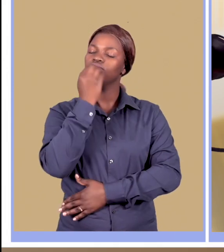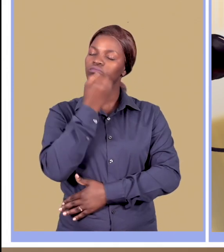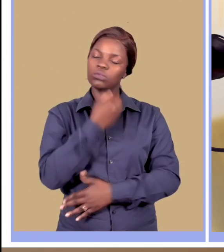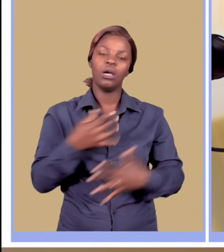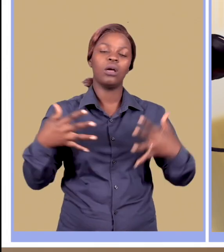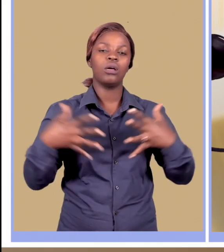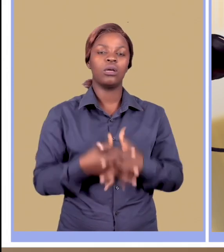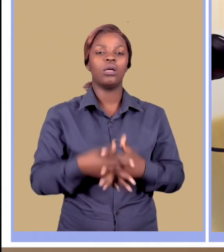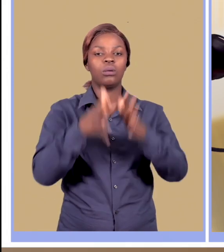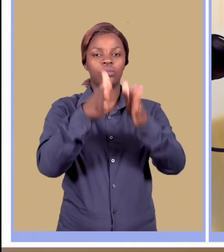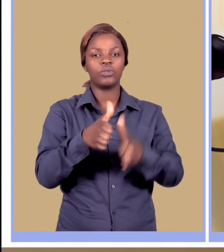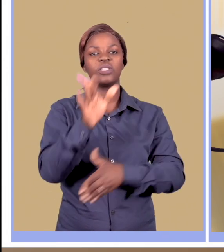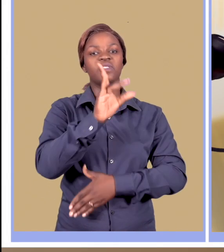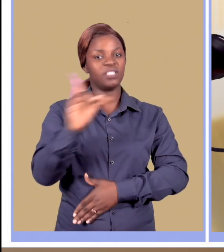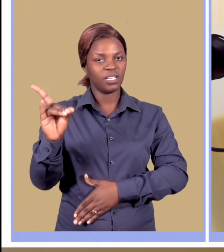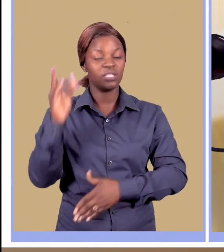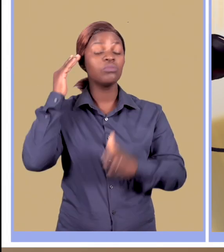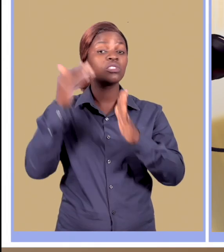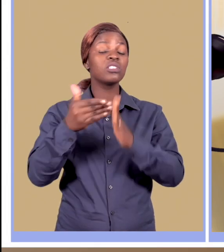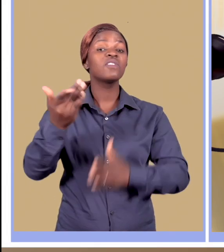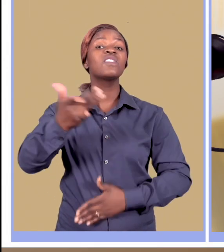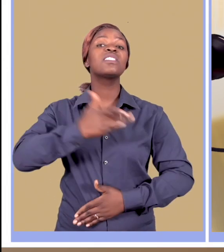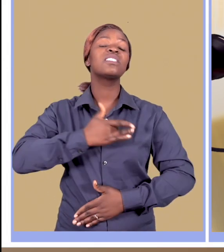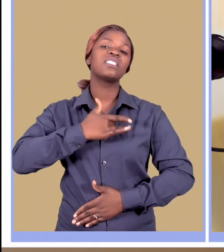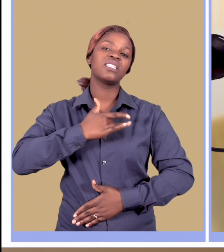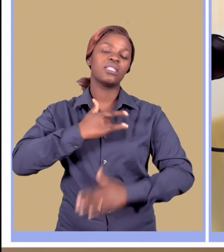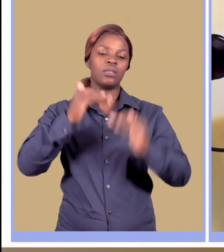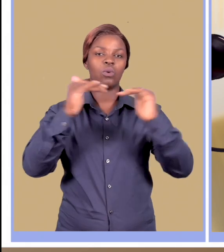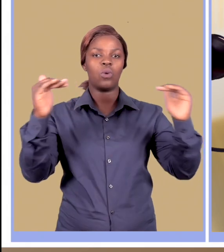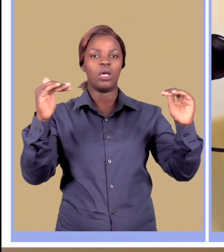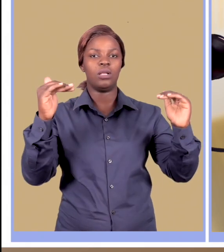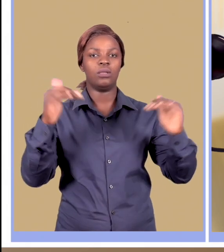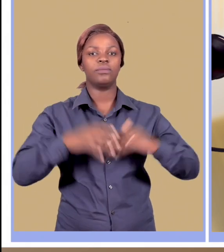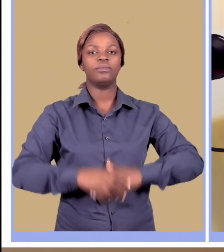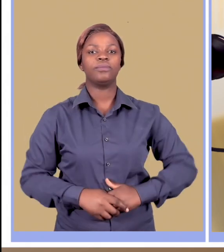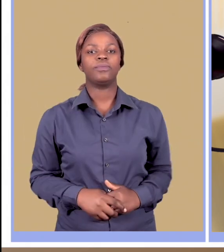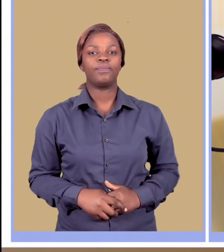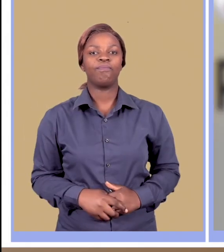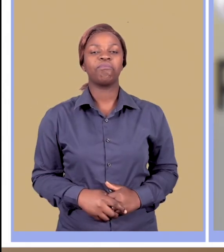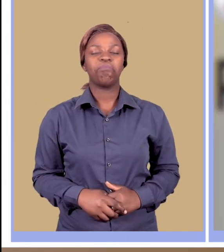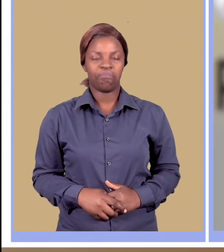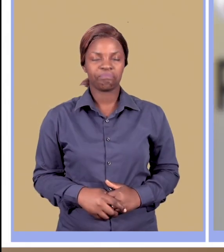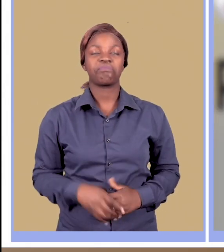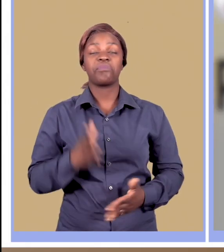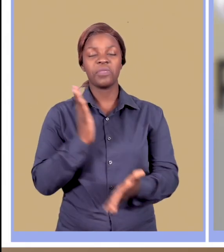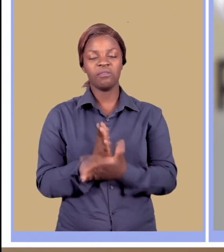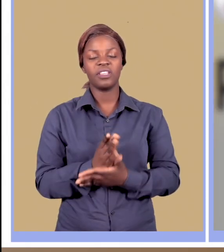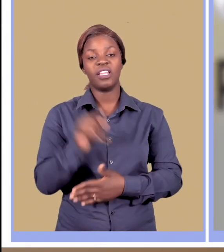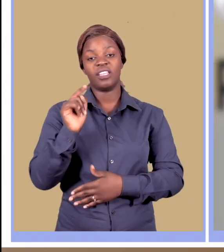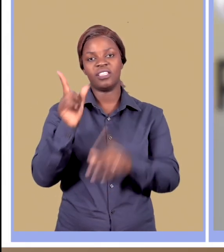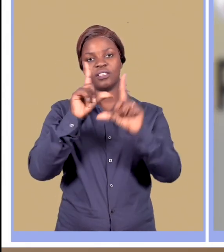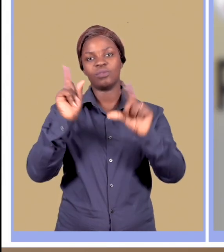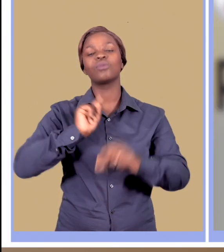ser tidos para que a pessoa com deficiência se sinta em pé de igualdade como as outras pessoas. Exatamente, é o que